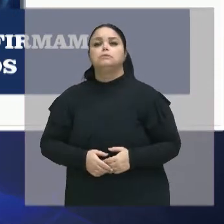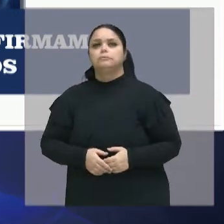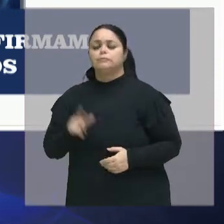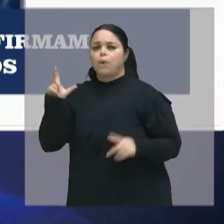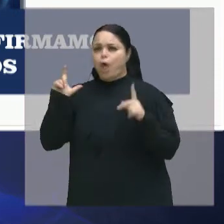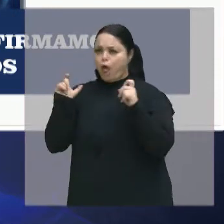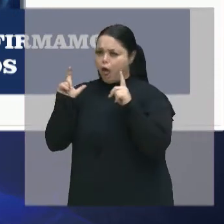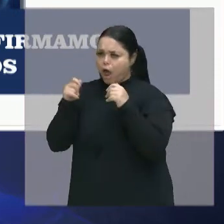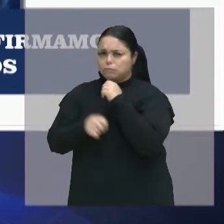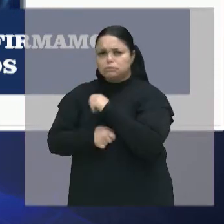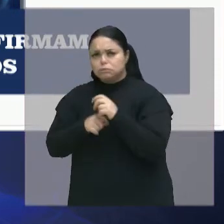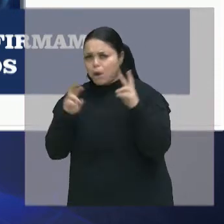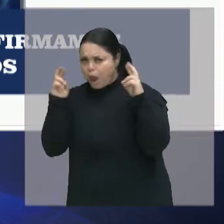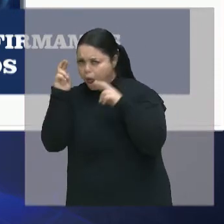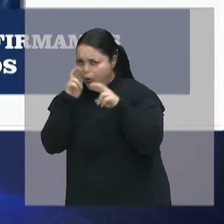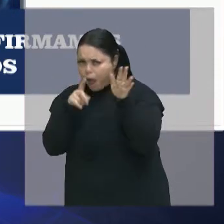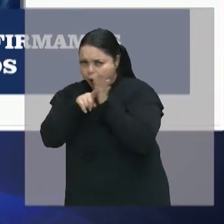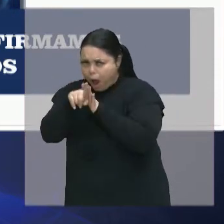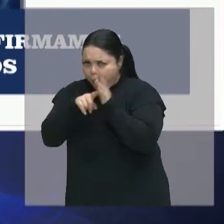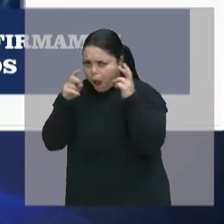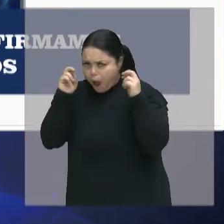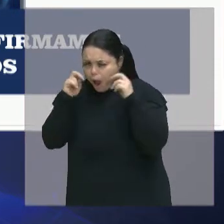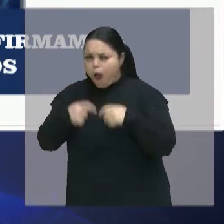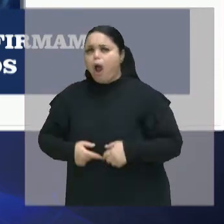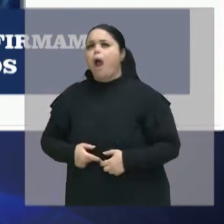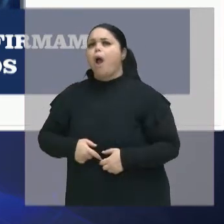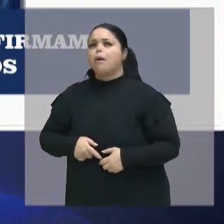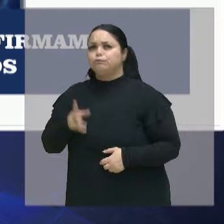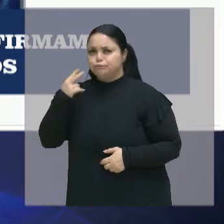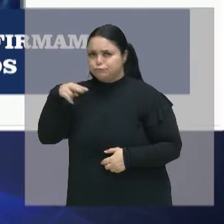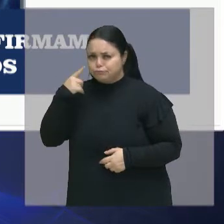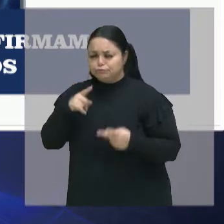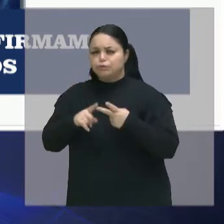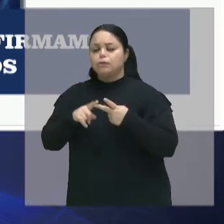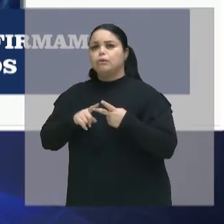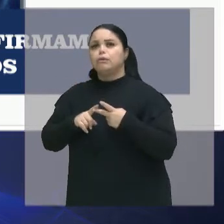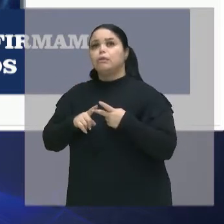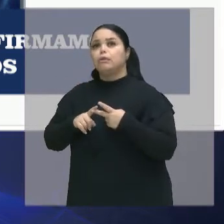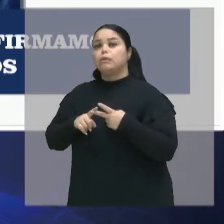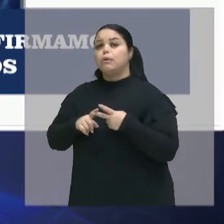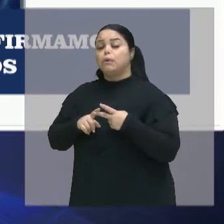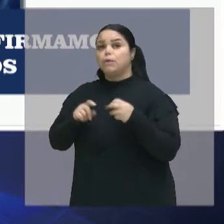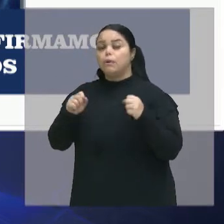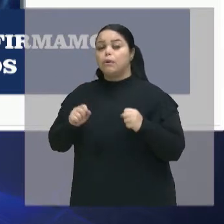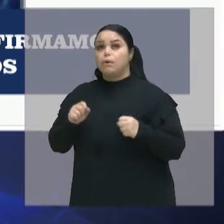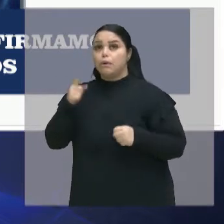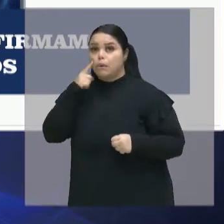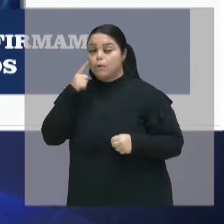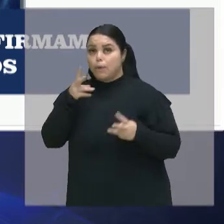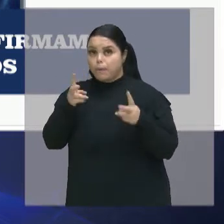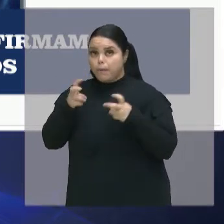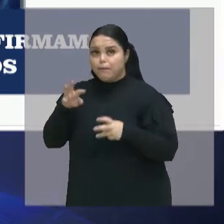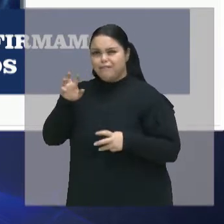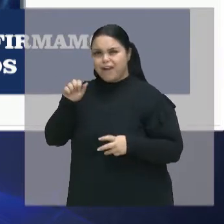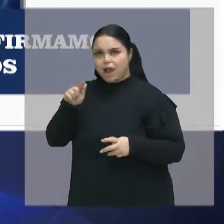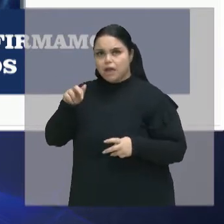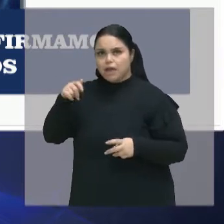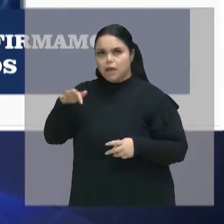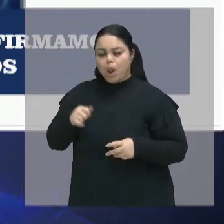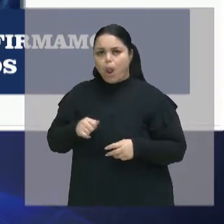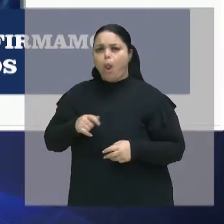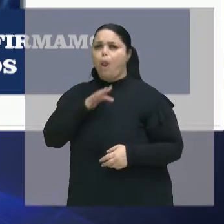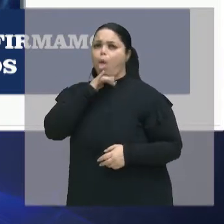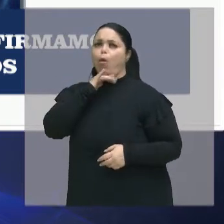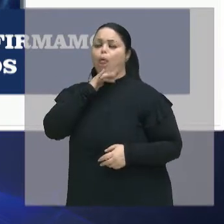uma fiscalização, eu, vereador Wagner, e nós percebemos que os serviços pioraram muito